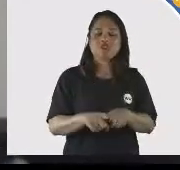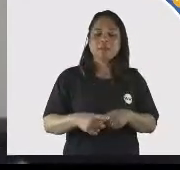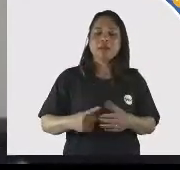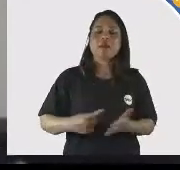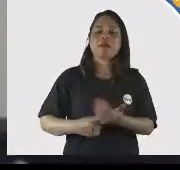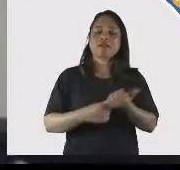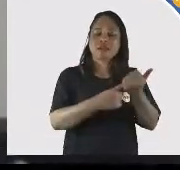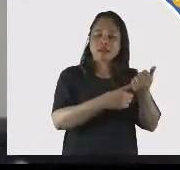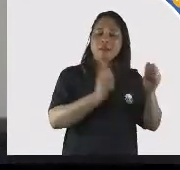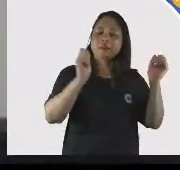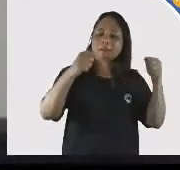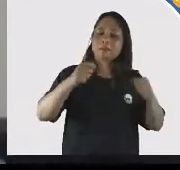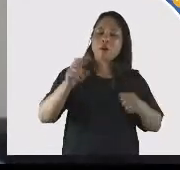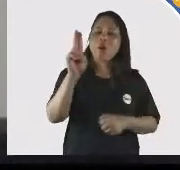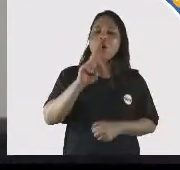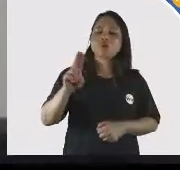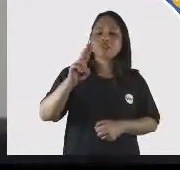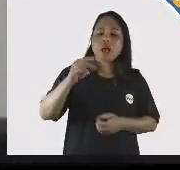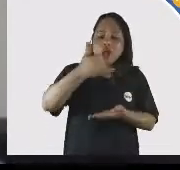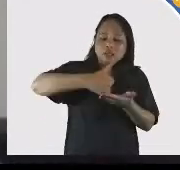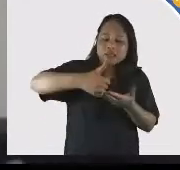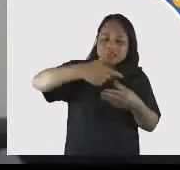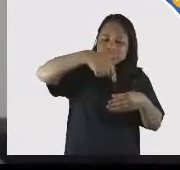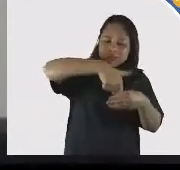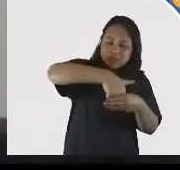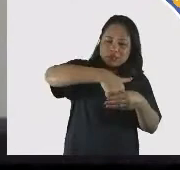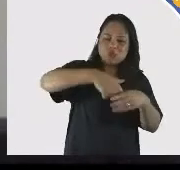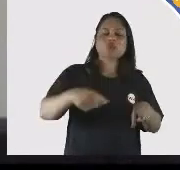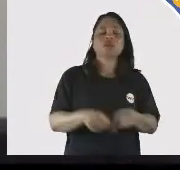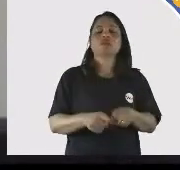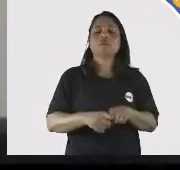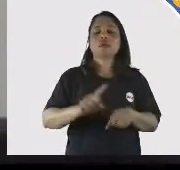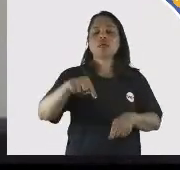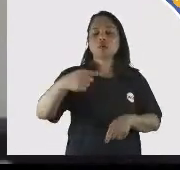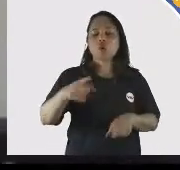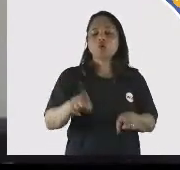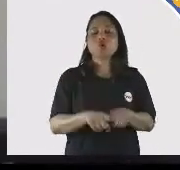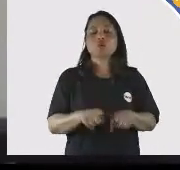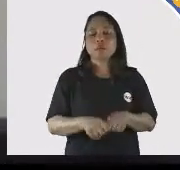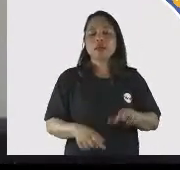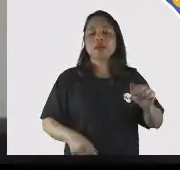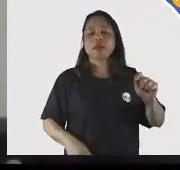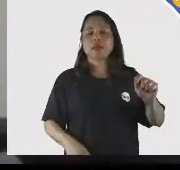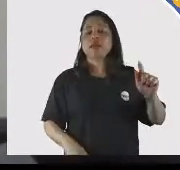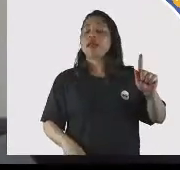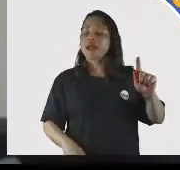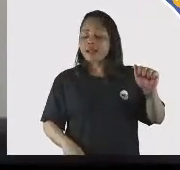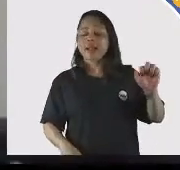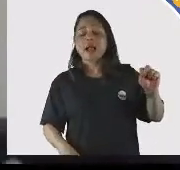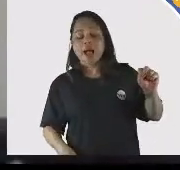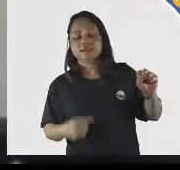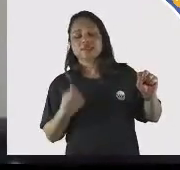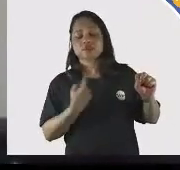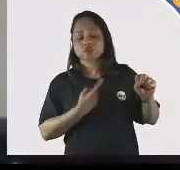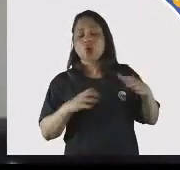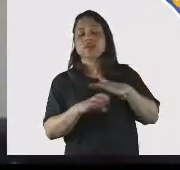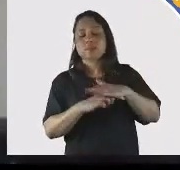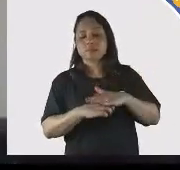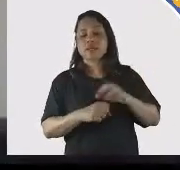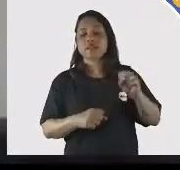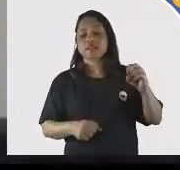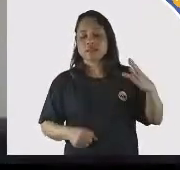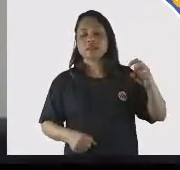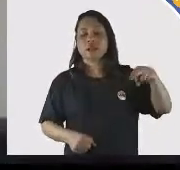também veículos movidos a outras tecnologias A exemplo que escreve oferece hoje que são os veículos a gás nesse nessa jornada nesse caminho da sustentabilidade